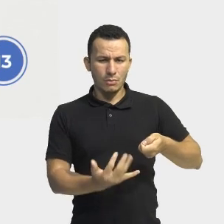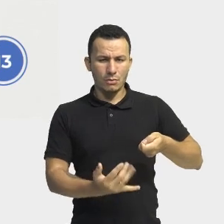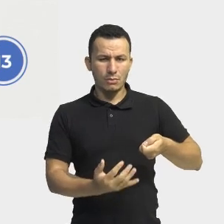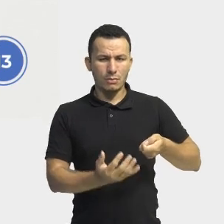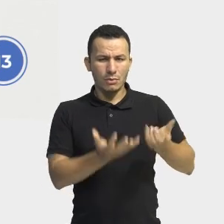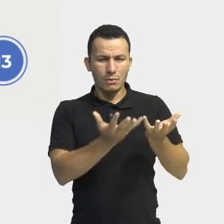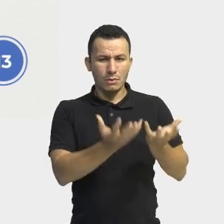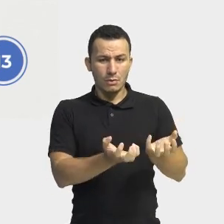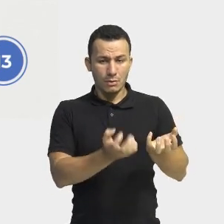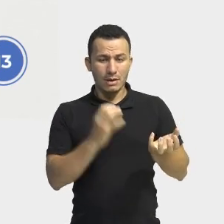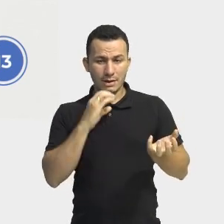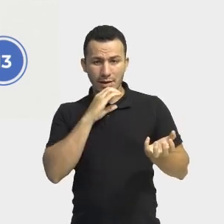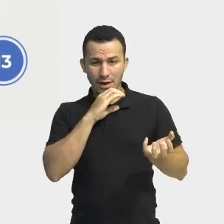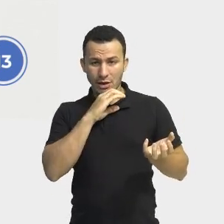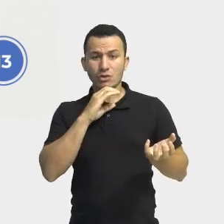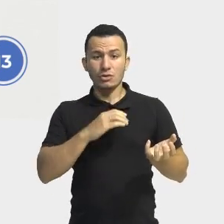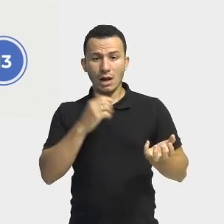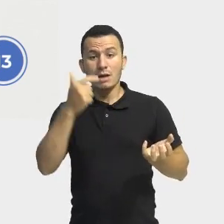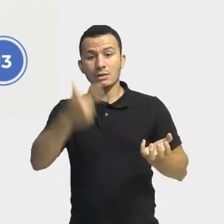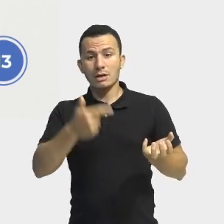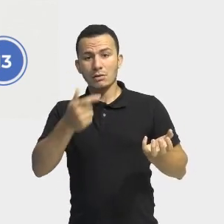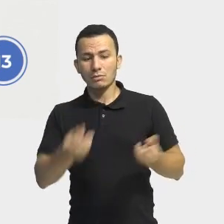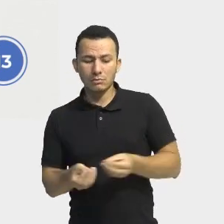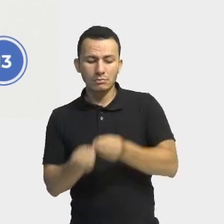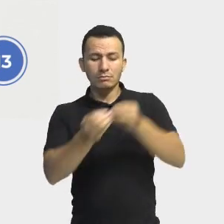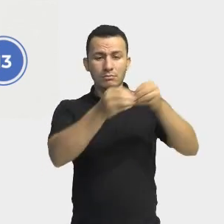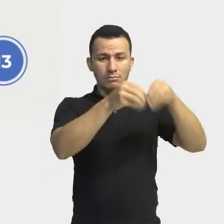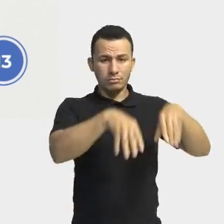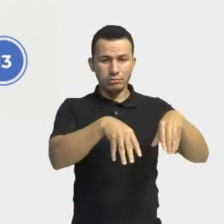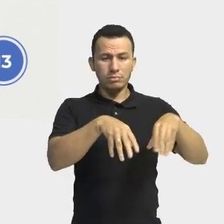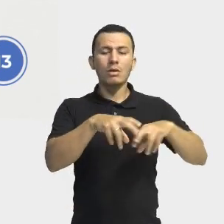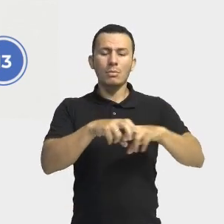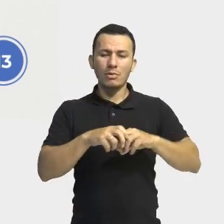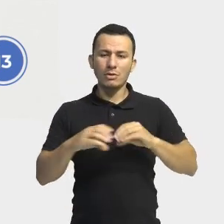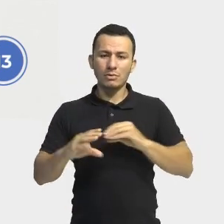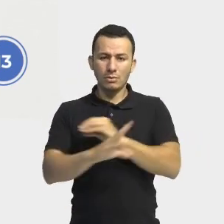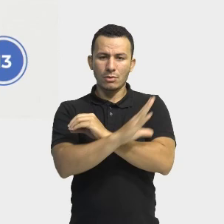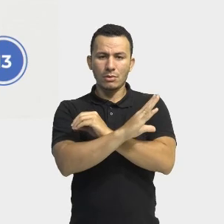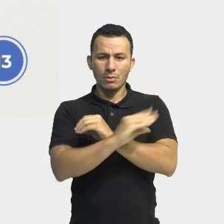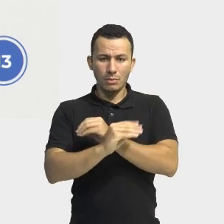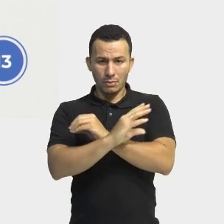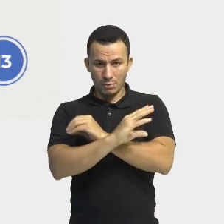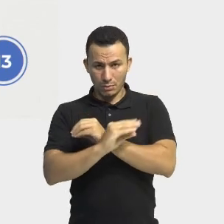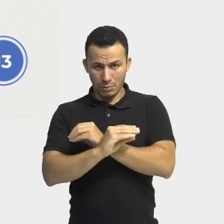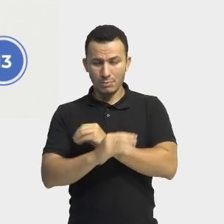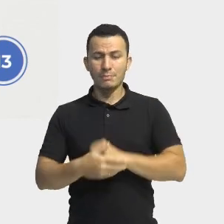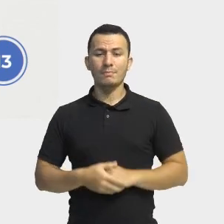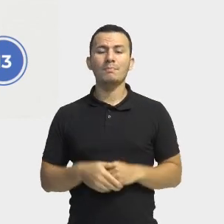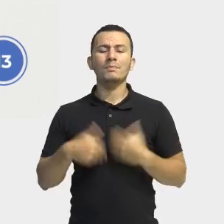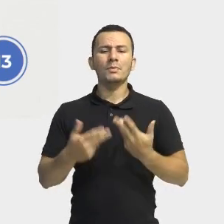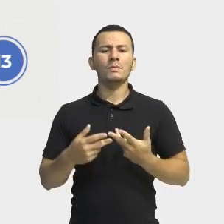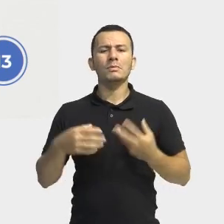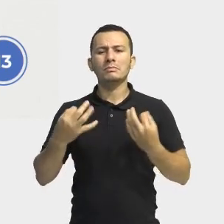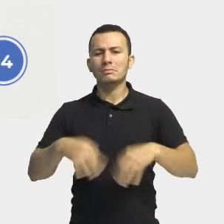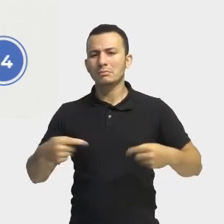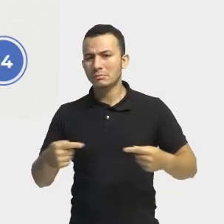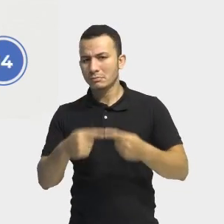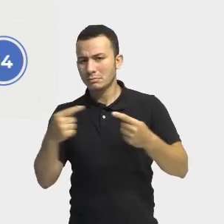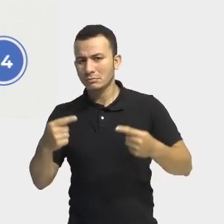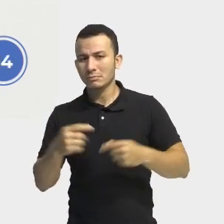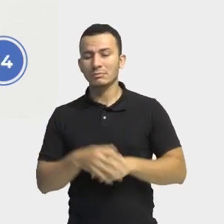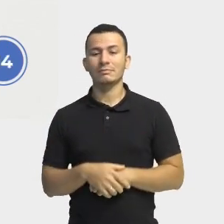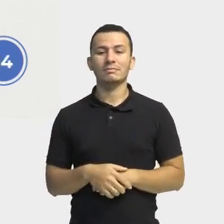da frigideira quente. Se absorver o calor, o processo é endotérmico. Então, qual é a alternativa correta? É